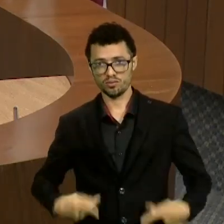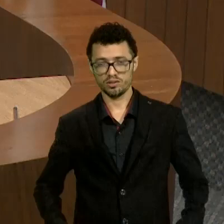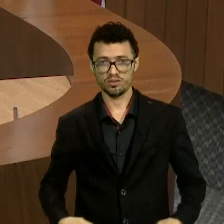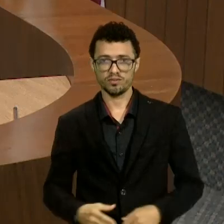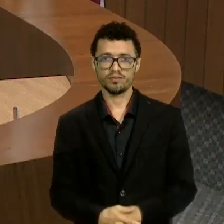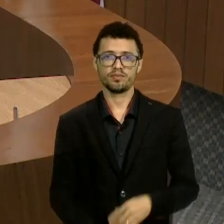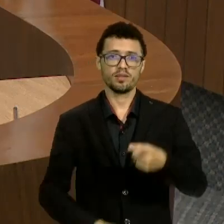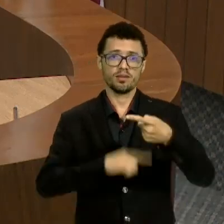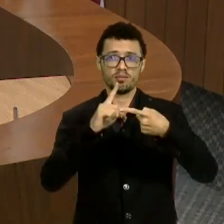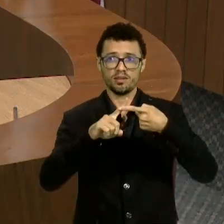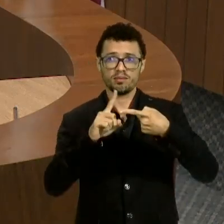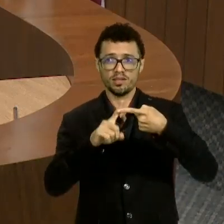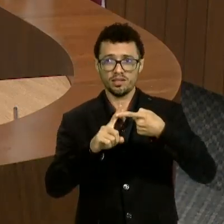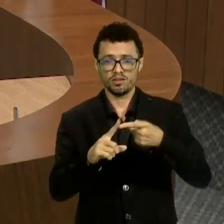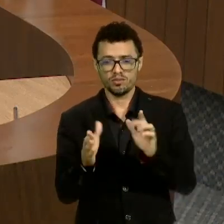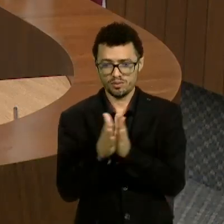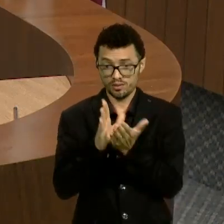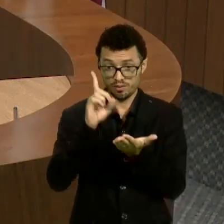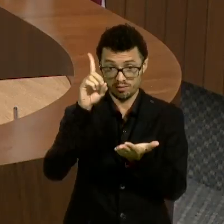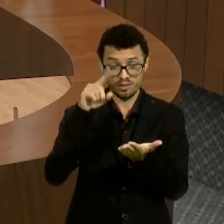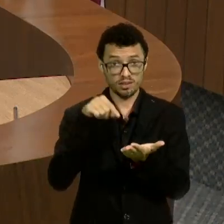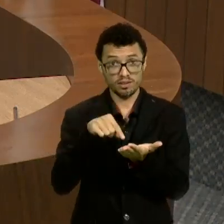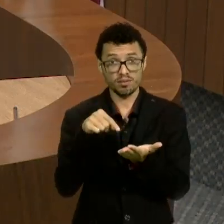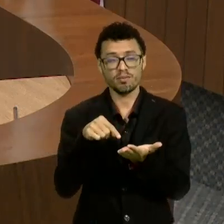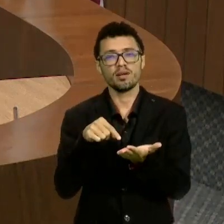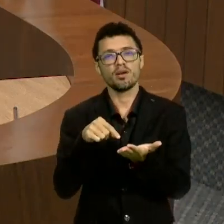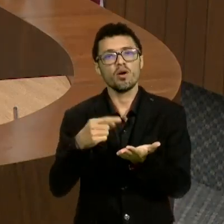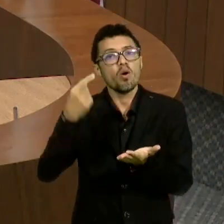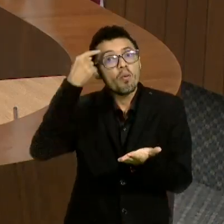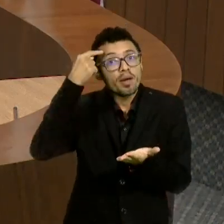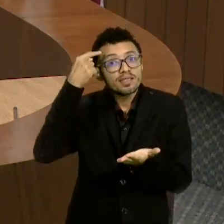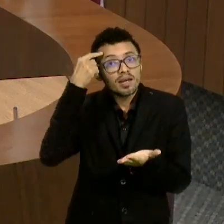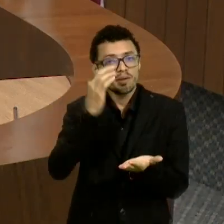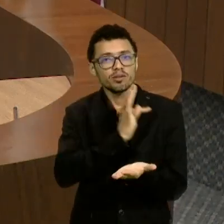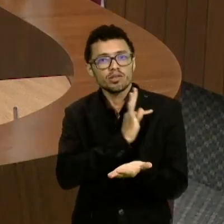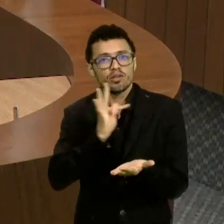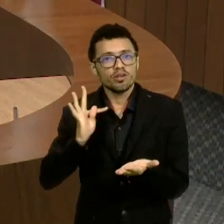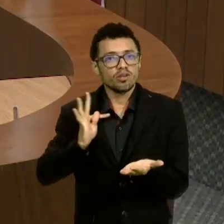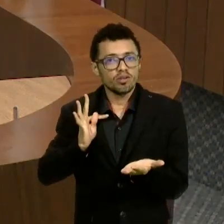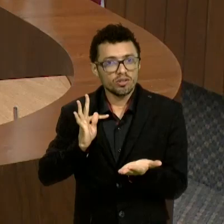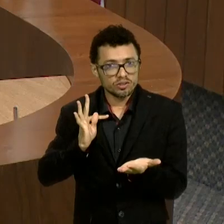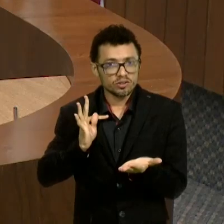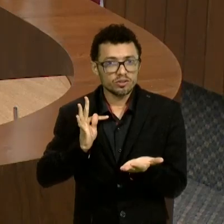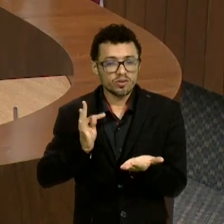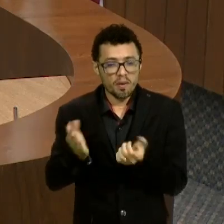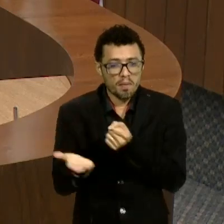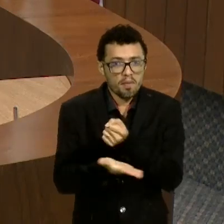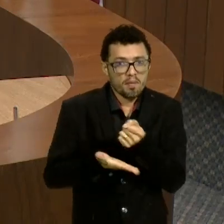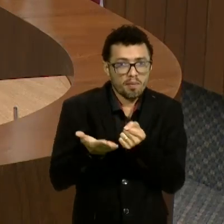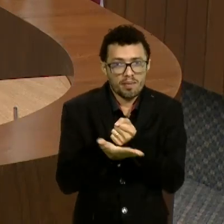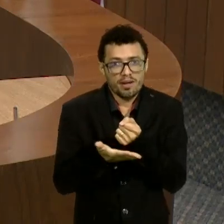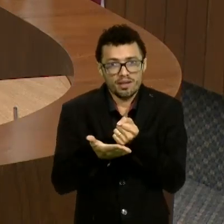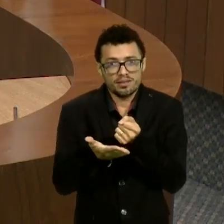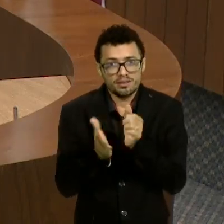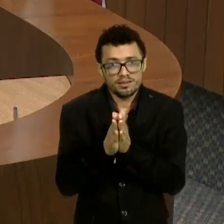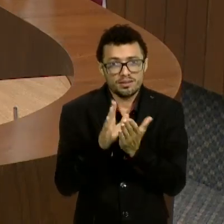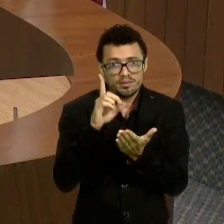visão bíblica a visão teológica Cristã baseada na bíblia